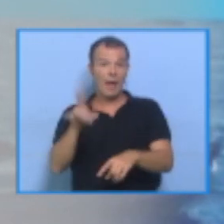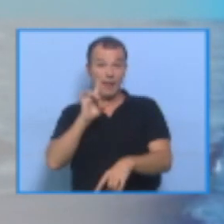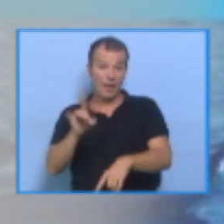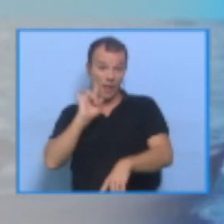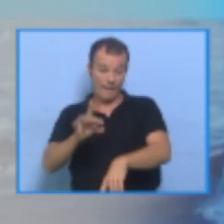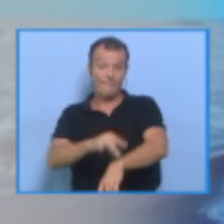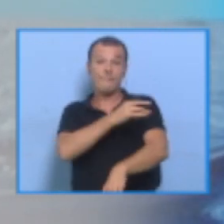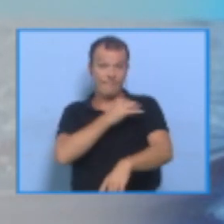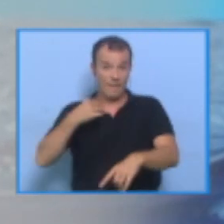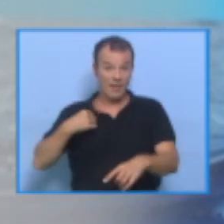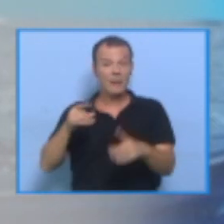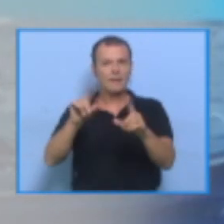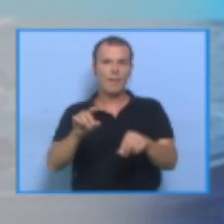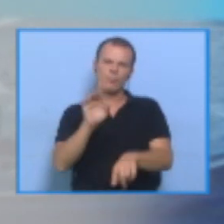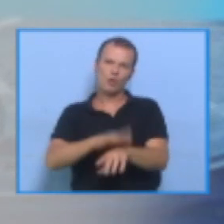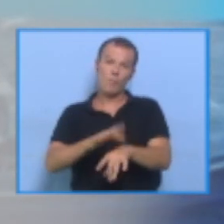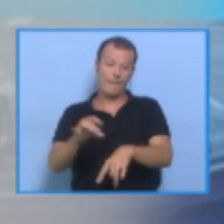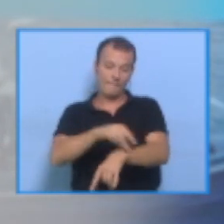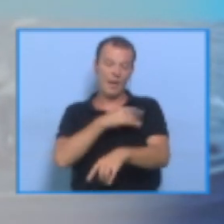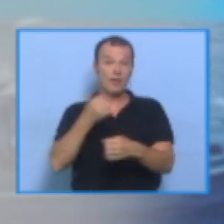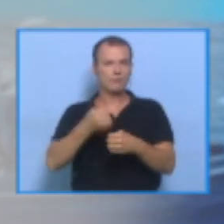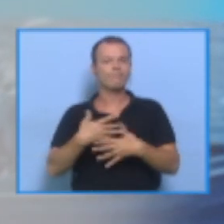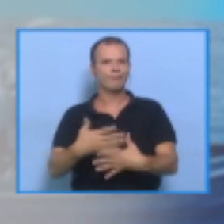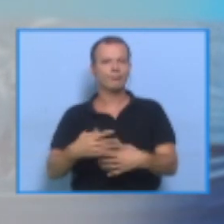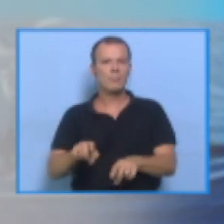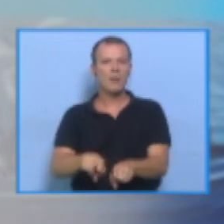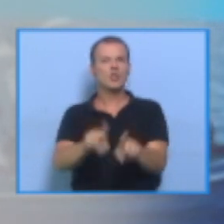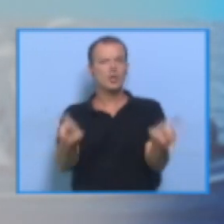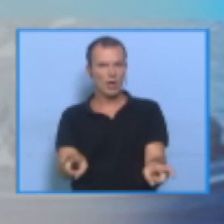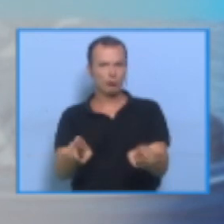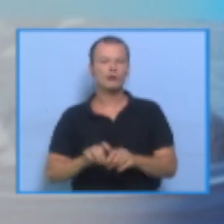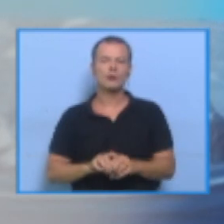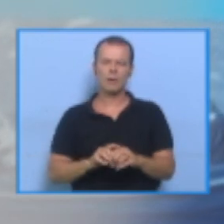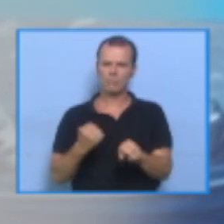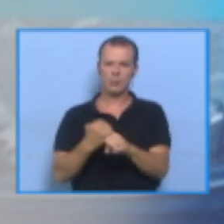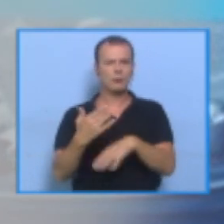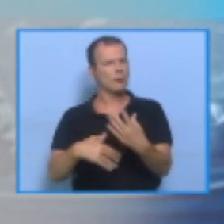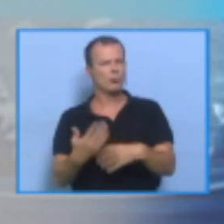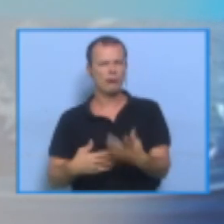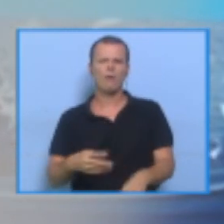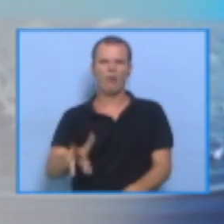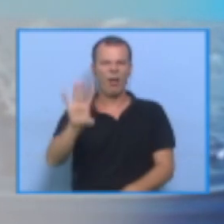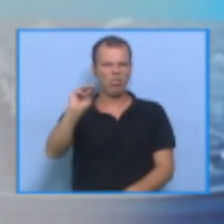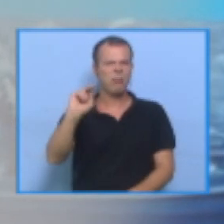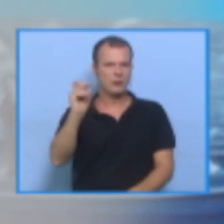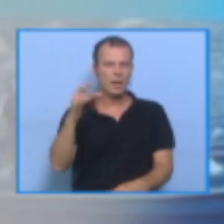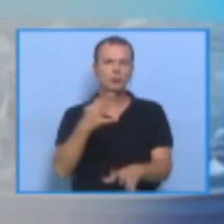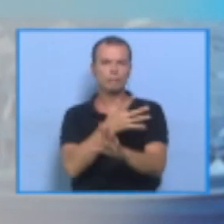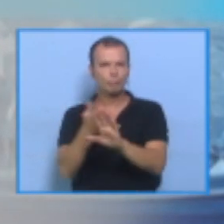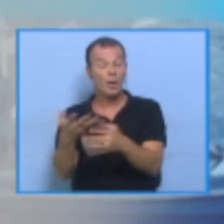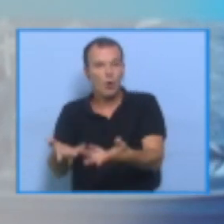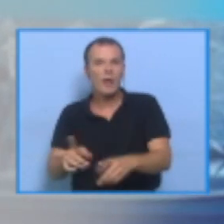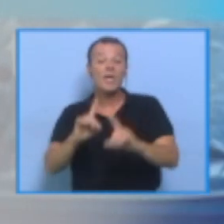portanto ela é médica ginecologista e exerceu durante algum tempo, quase uma década, e